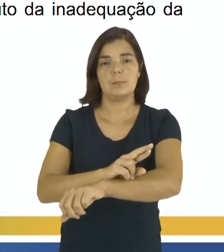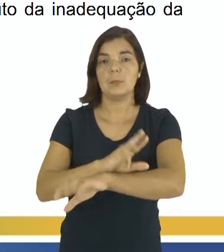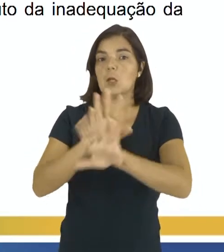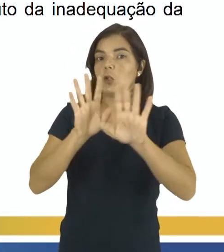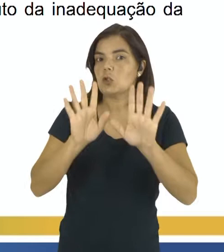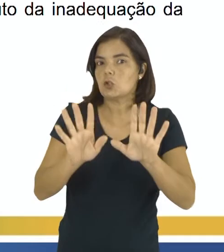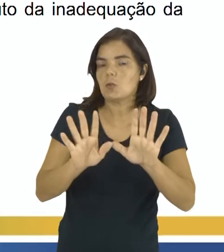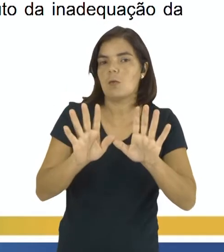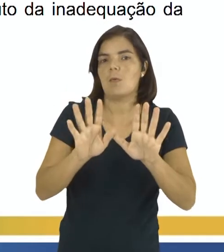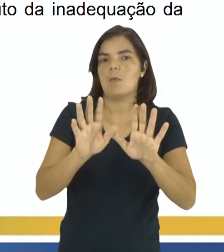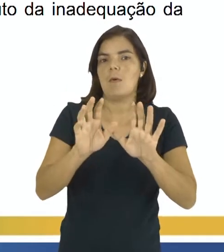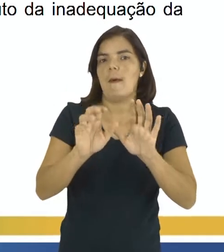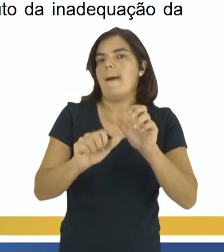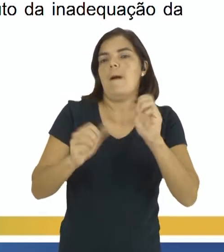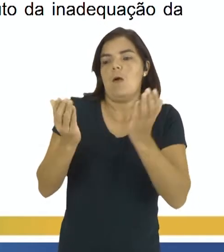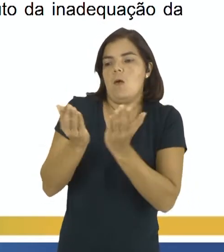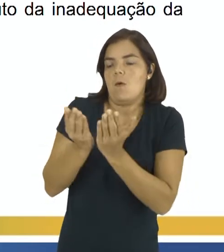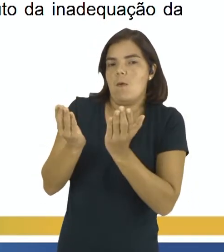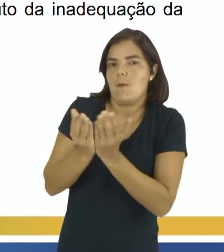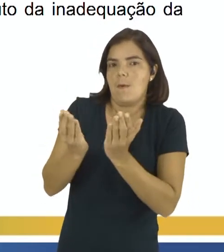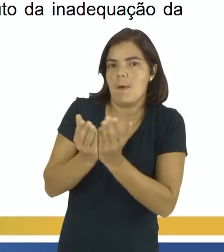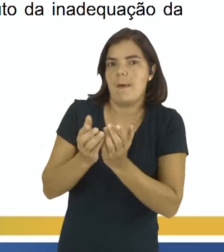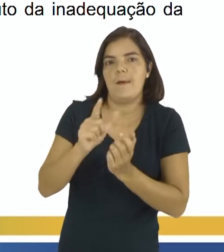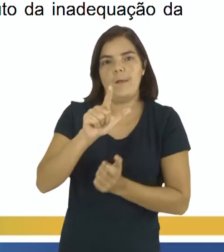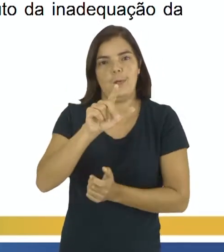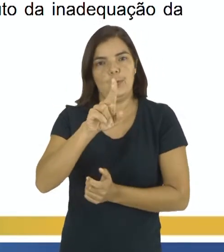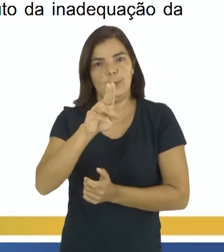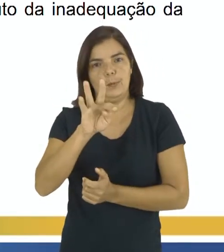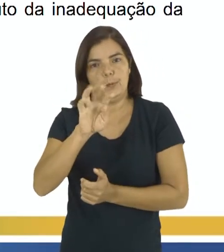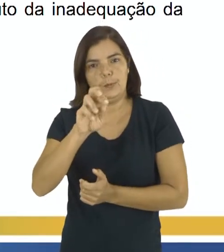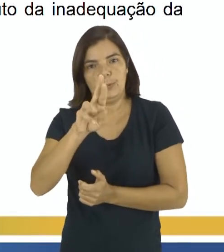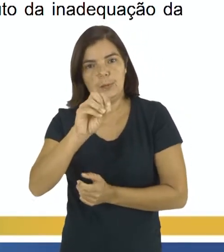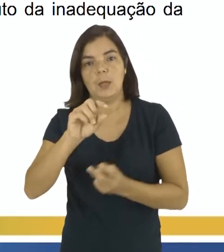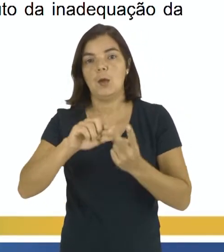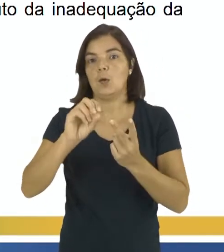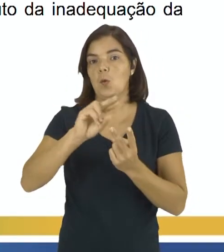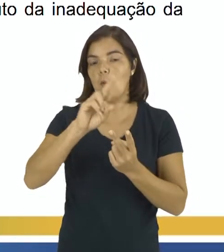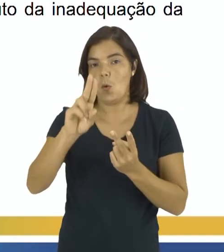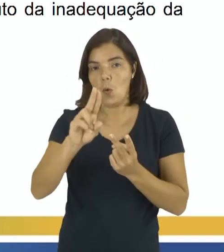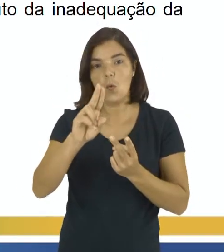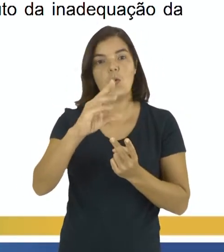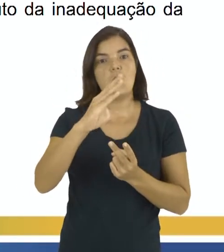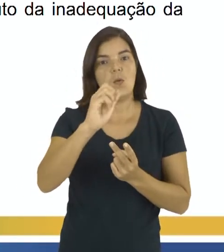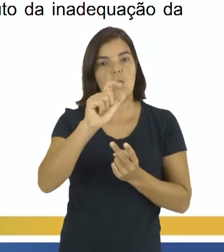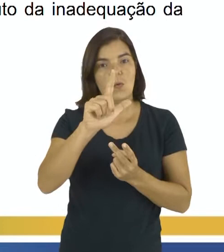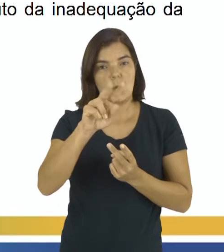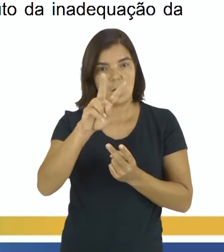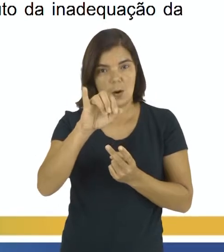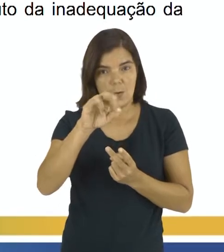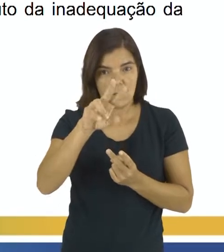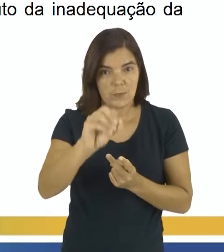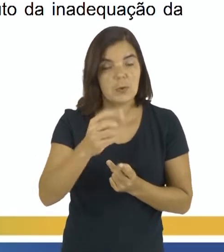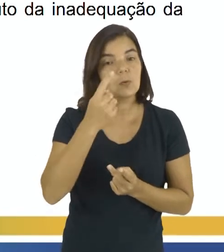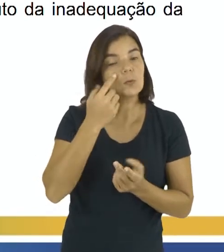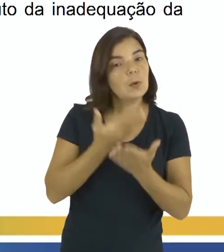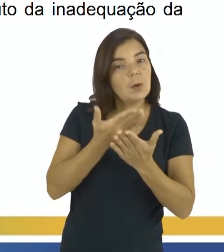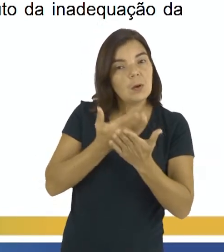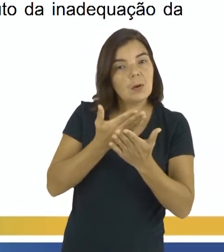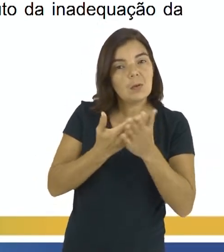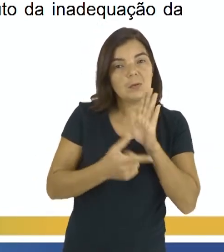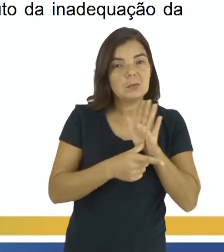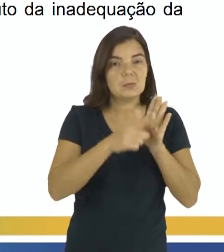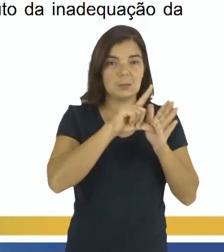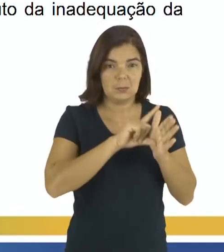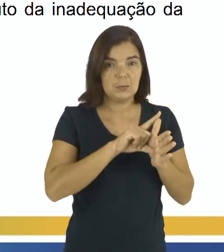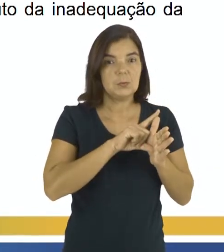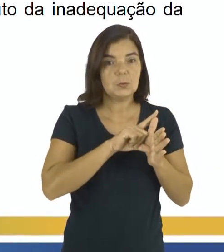precisamente reforma protestante, com Martinho Lutero, João Calvino. Nós vamos ver na aula de hoje os